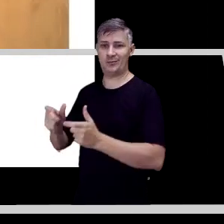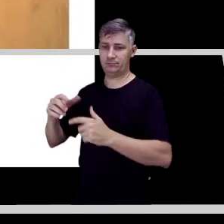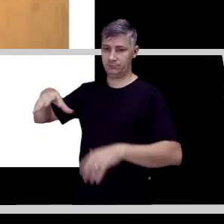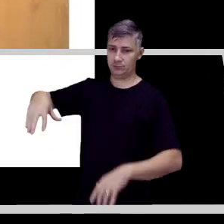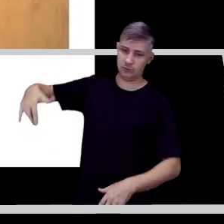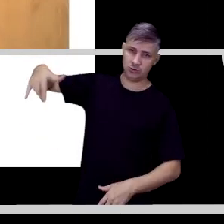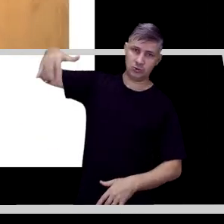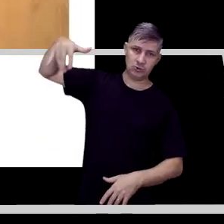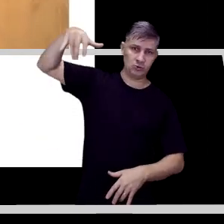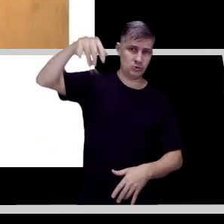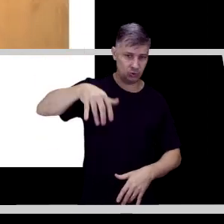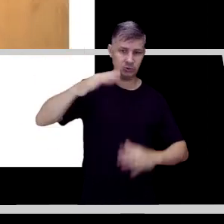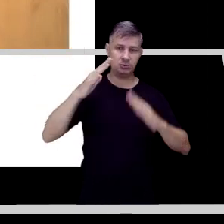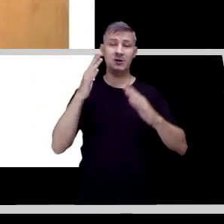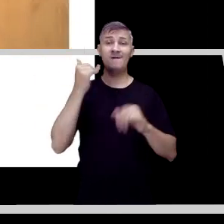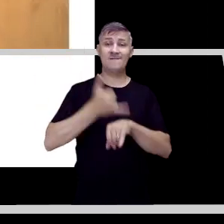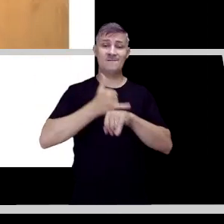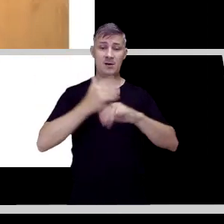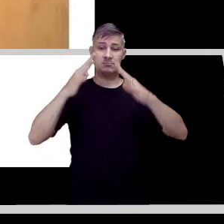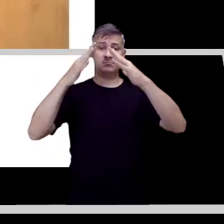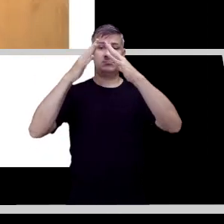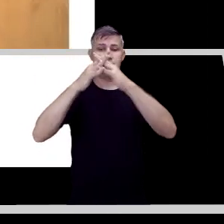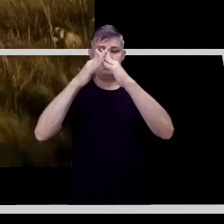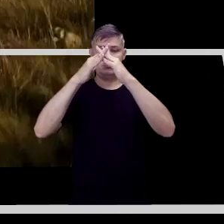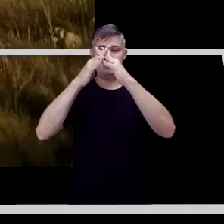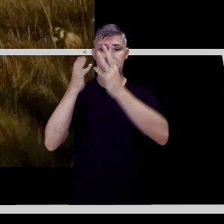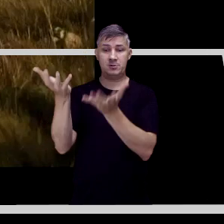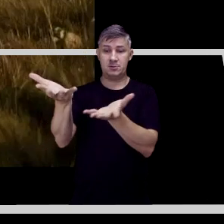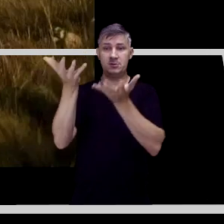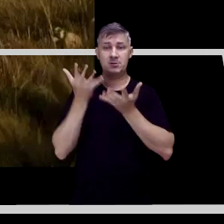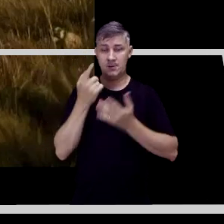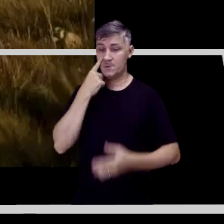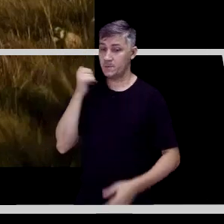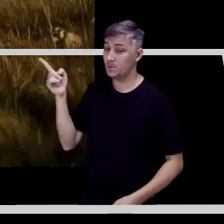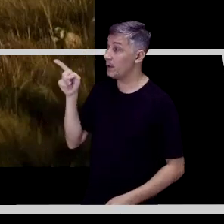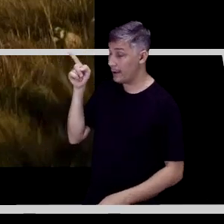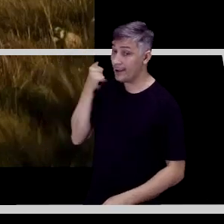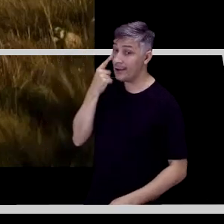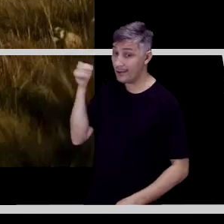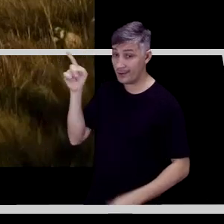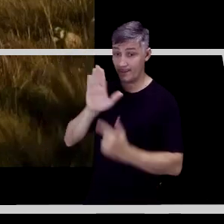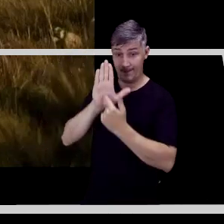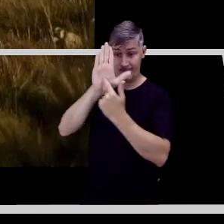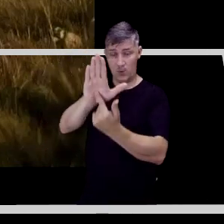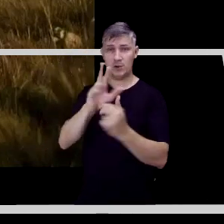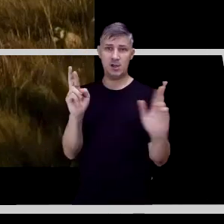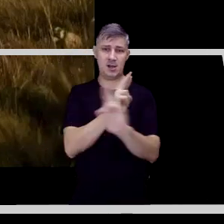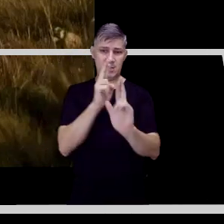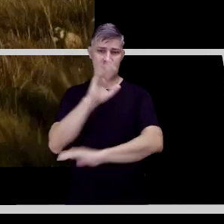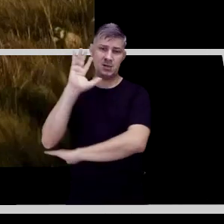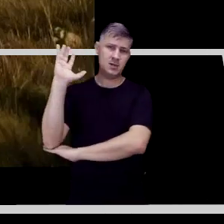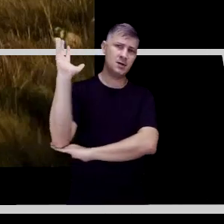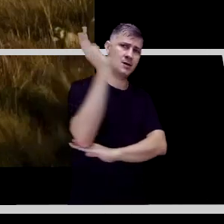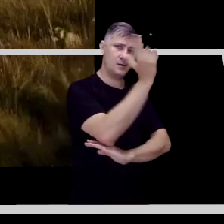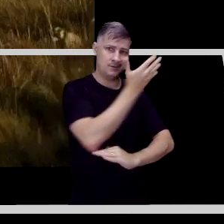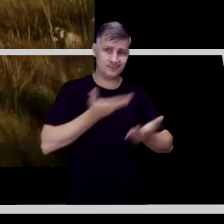local, içados e colocados já na estrutura metálica que já estava pronta para receber. Eu acho que aqui mostra bem